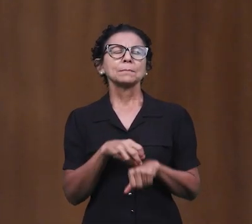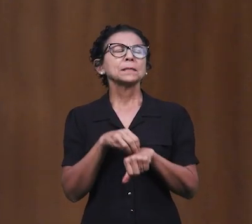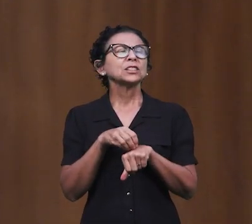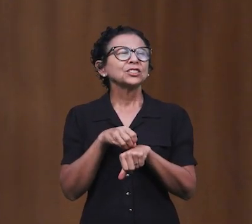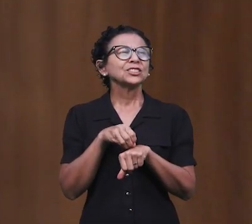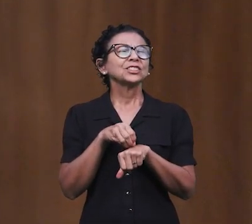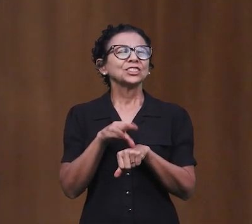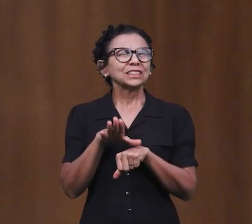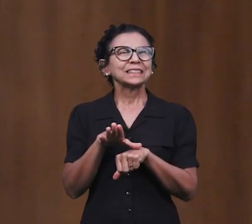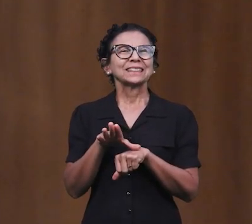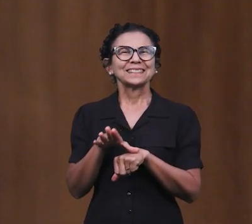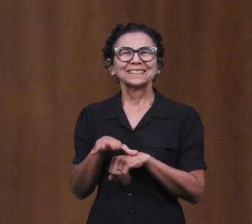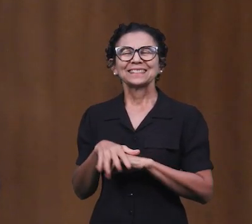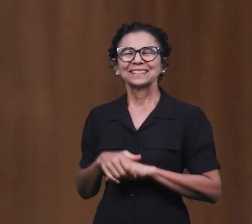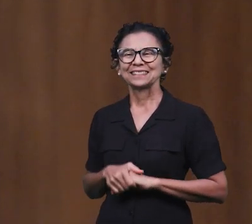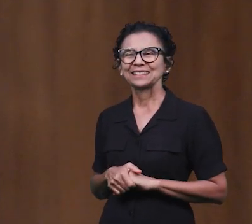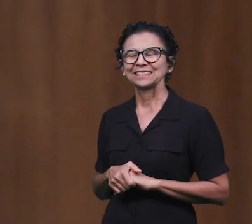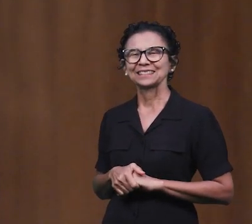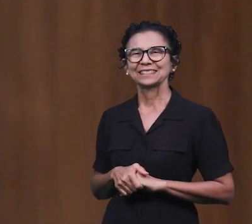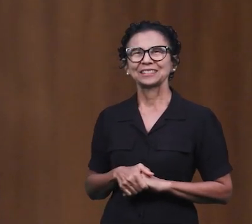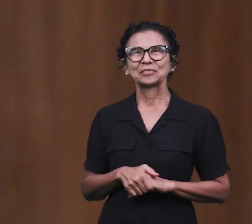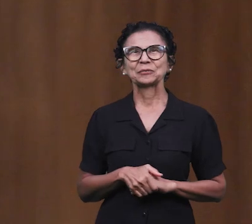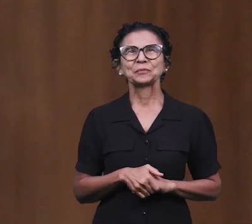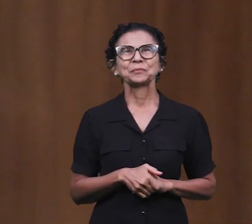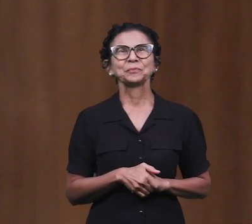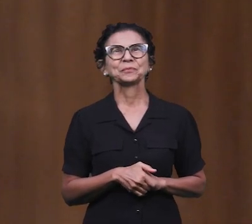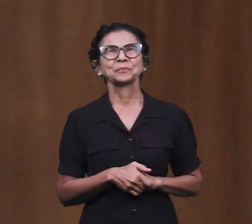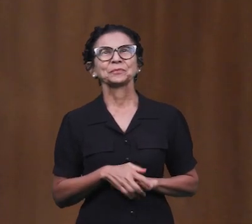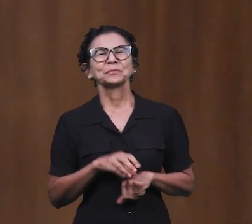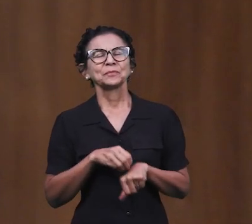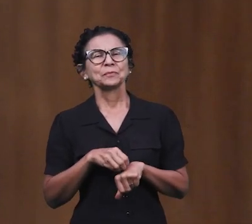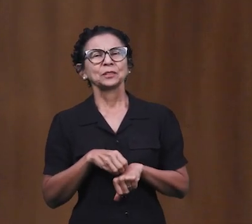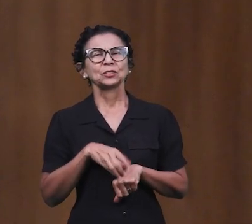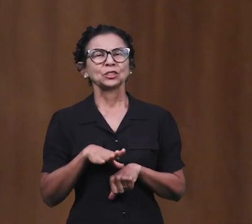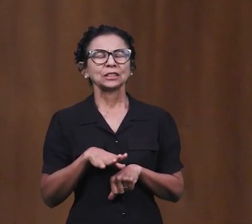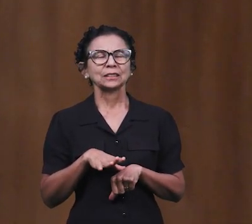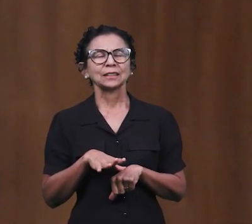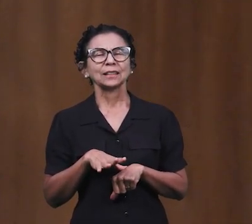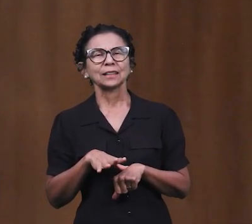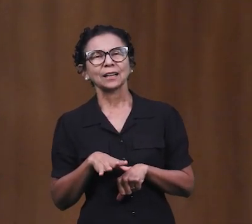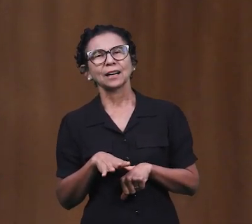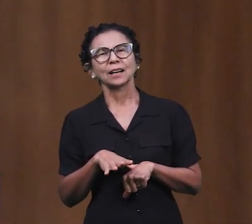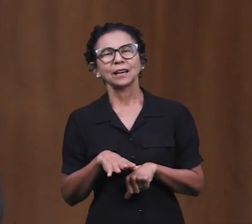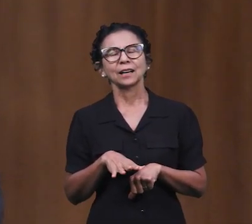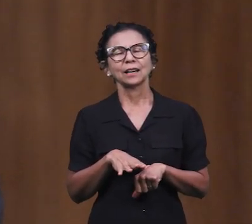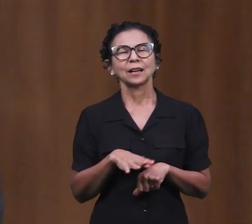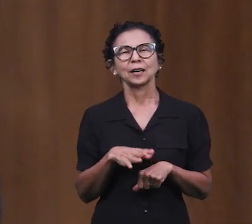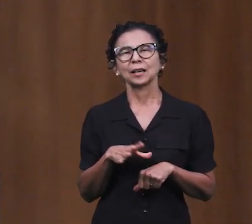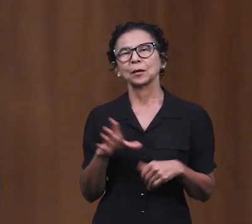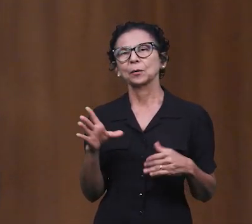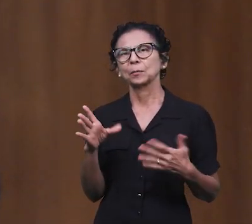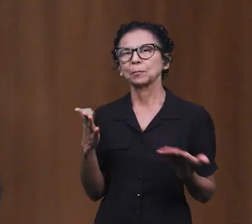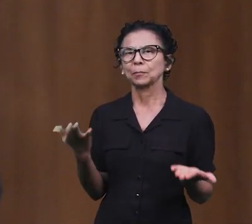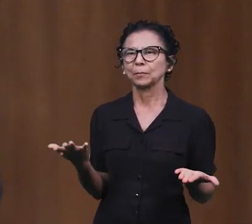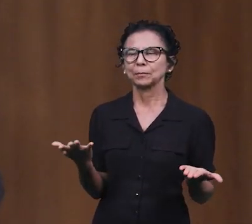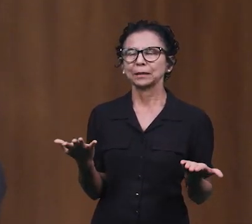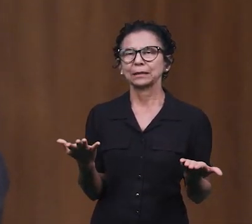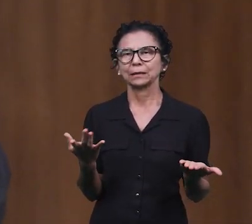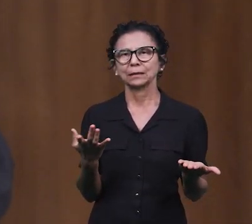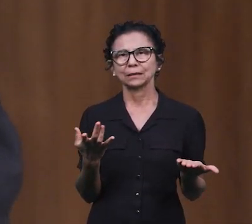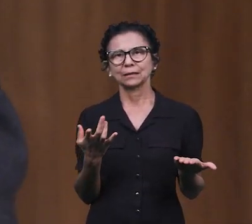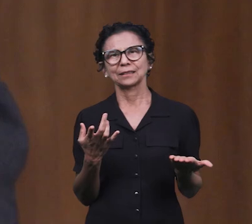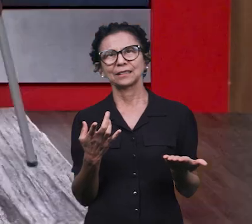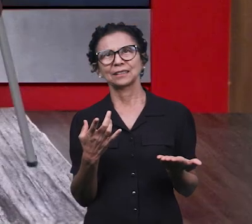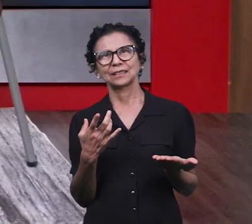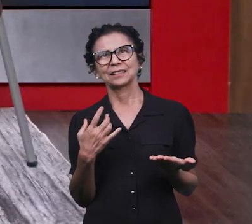aqueles que nos assistem, uma dica prática para que a gente possa usufruir mais da inteligência